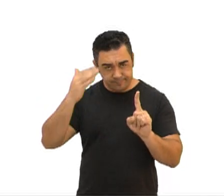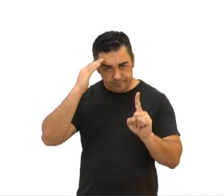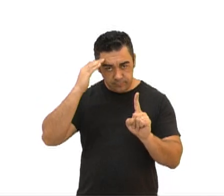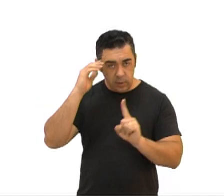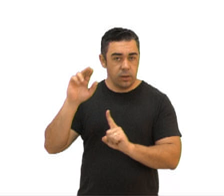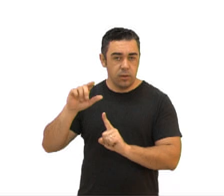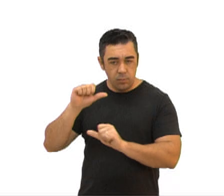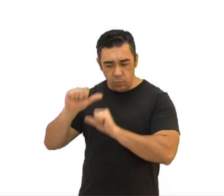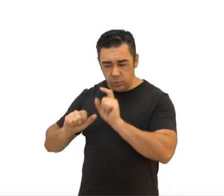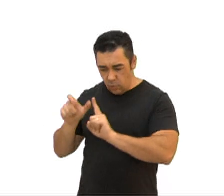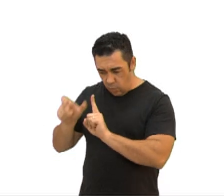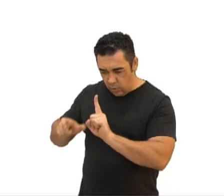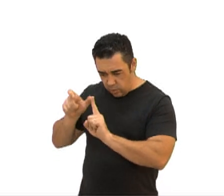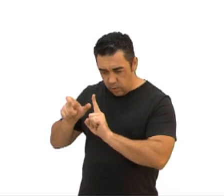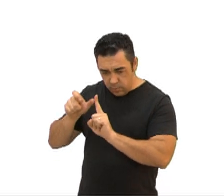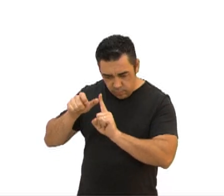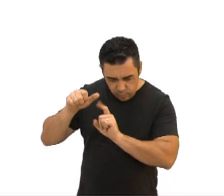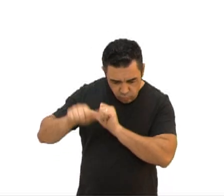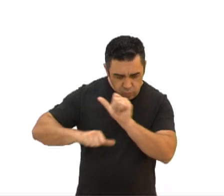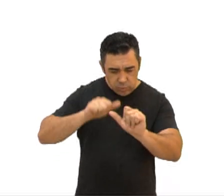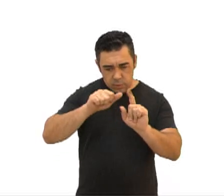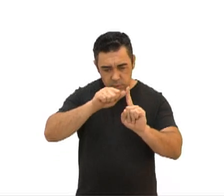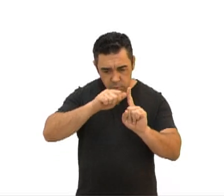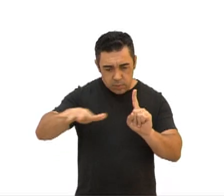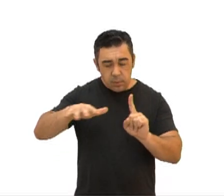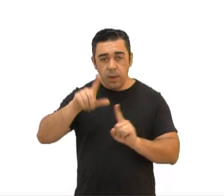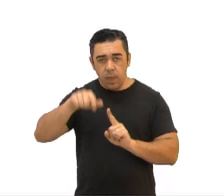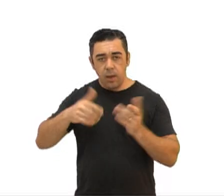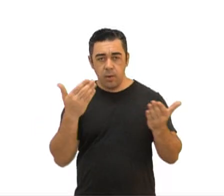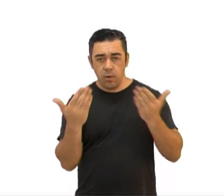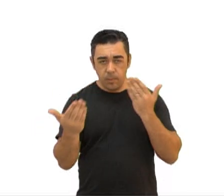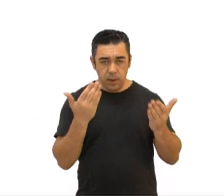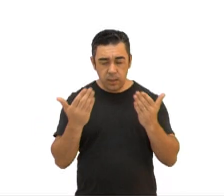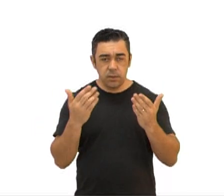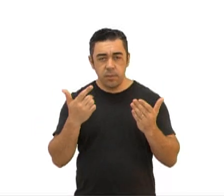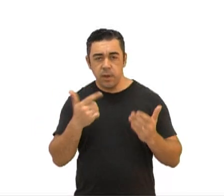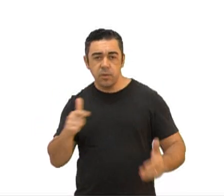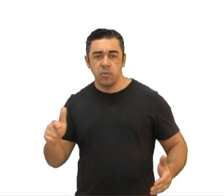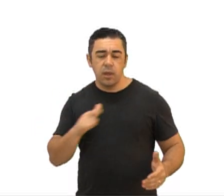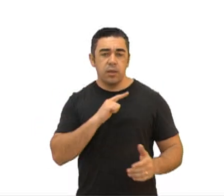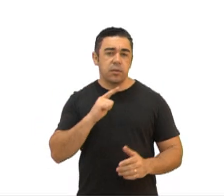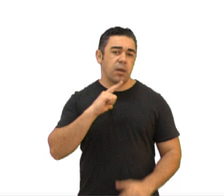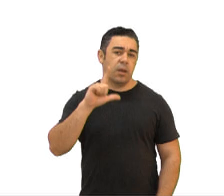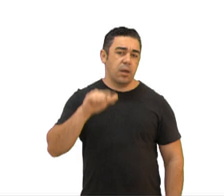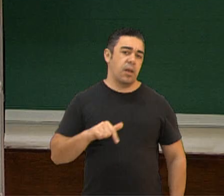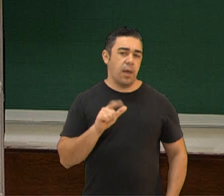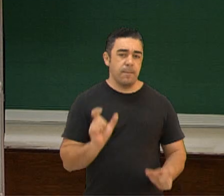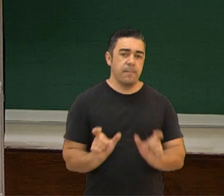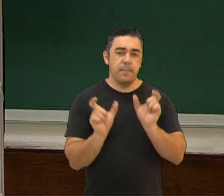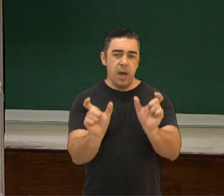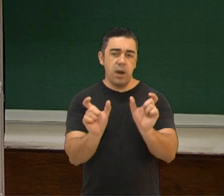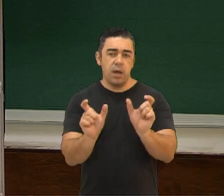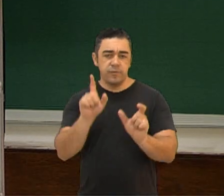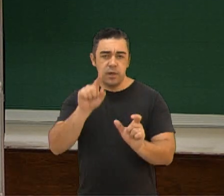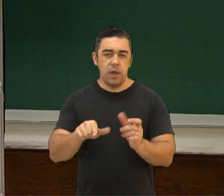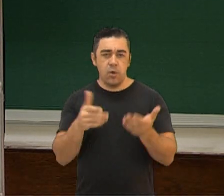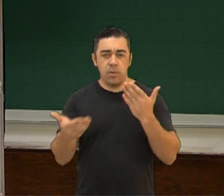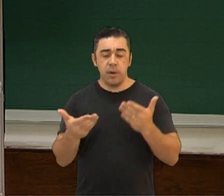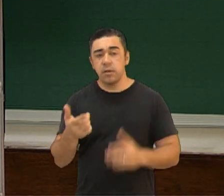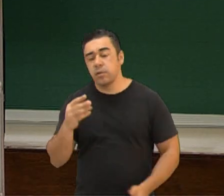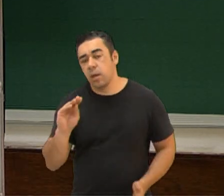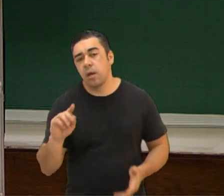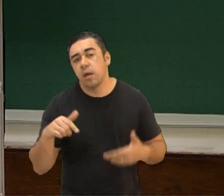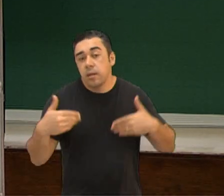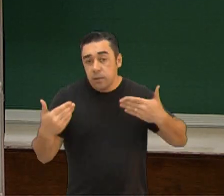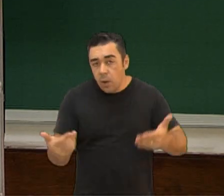conotativa. Trata-se de uma comparação que é expressa sem os termos que caracterizam uma comparação, né? Então, você não